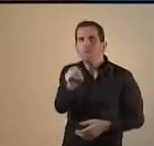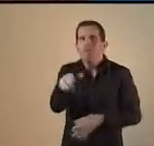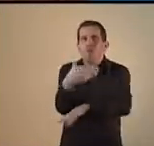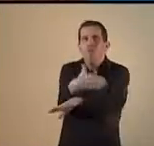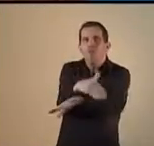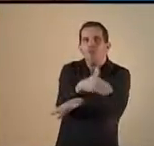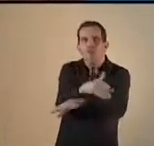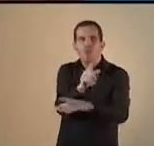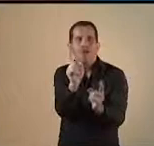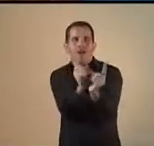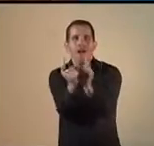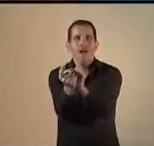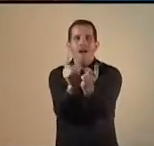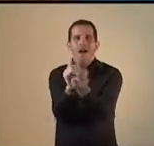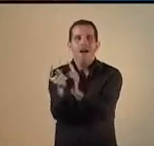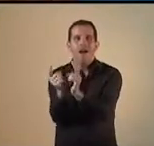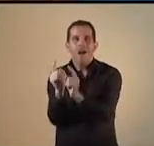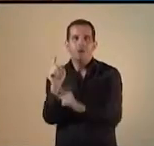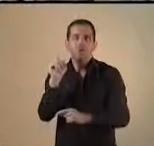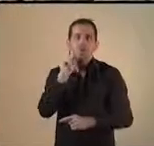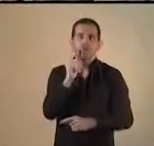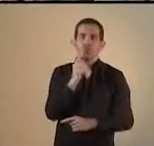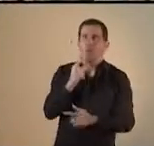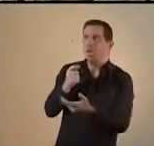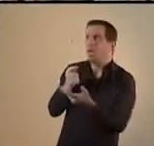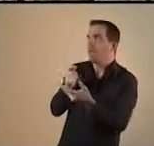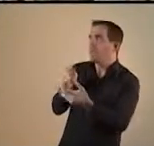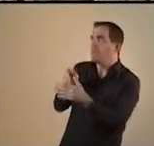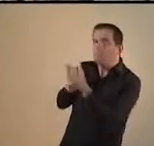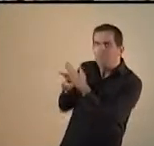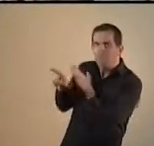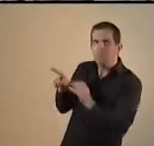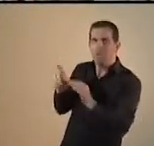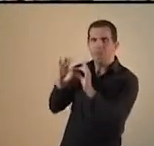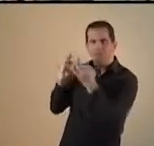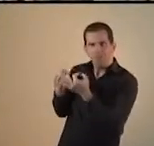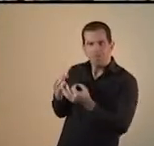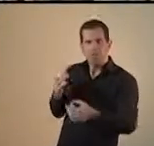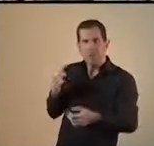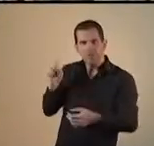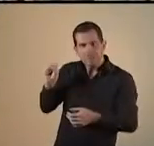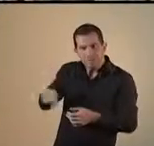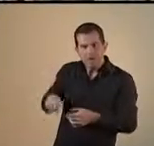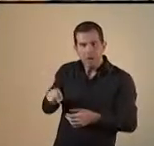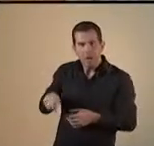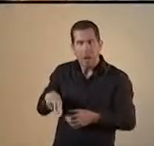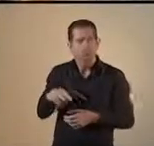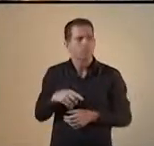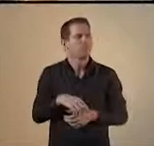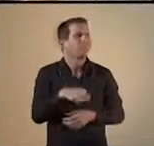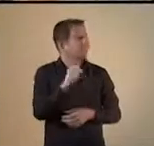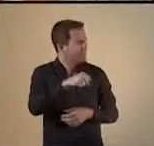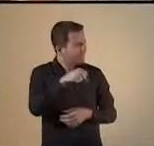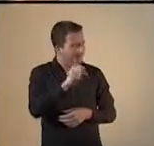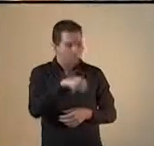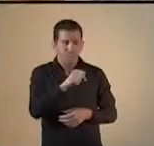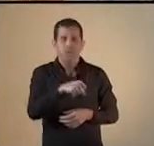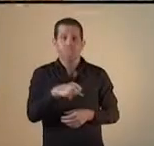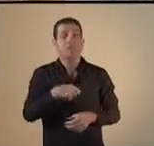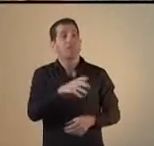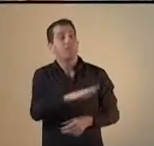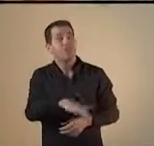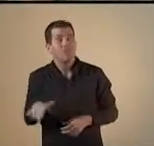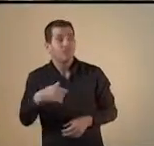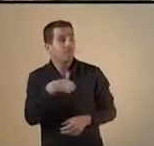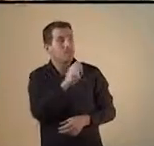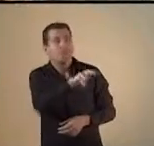vendo isso na rua, cobrar da família? É comum. É comum, e a criança vendo